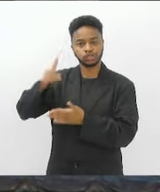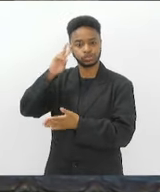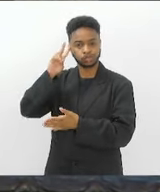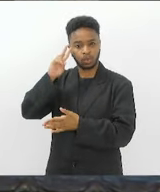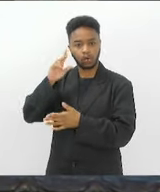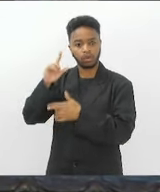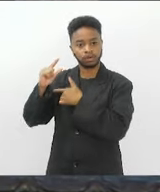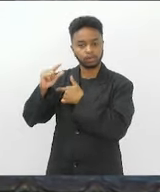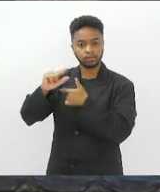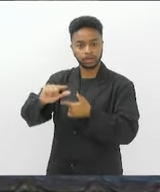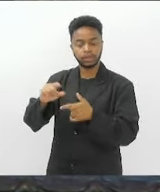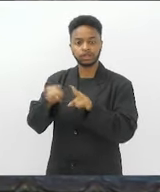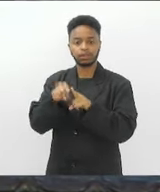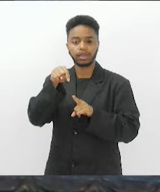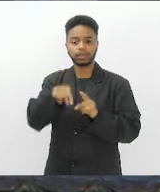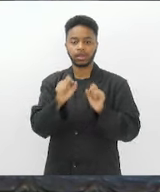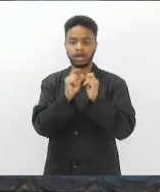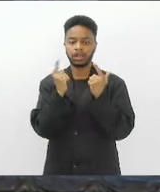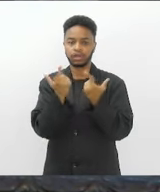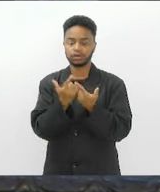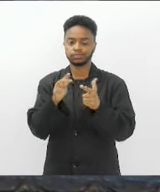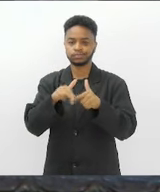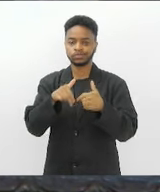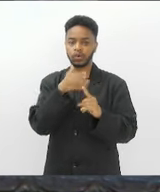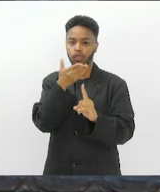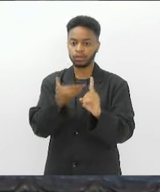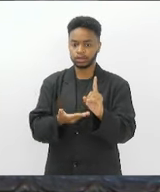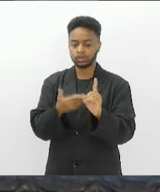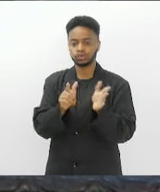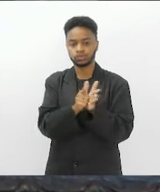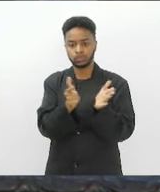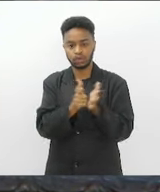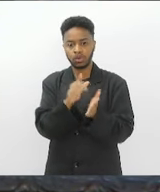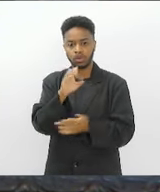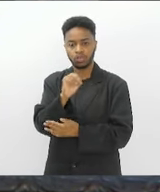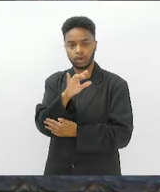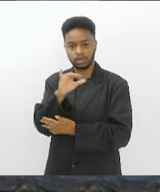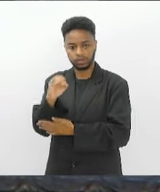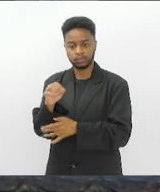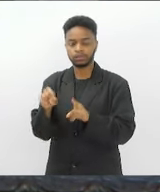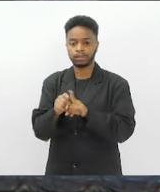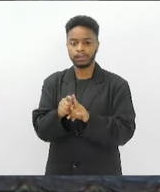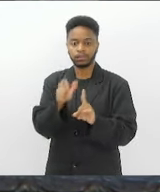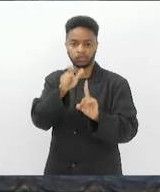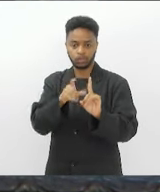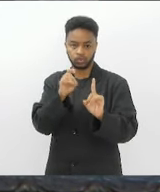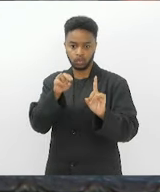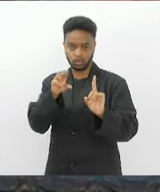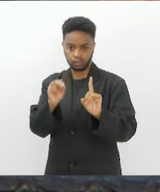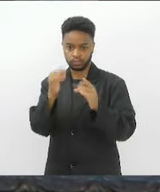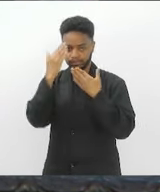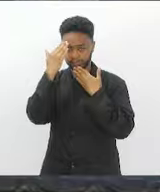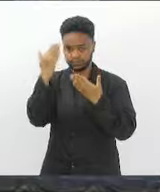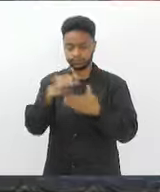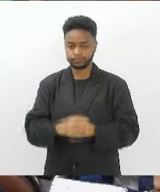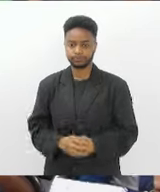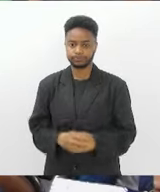a Alerge pela homenagem tanto ao Correio quanto a seu proprietário. Muito obrigado.